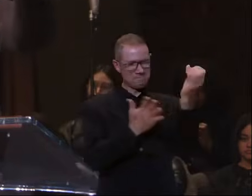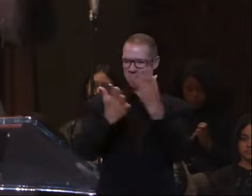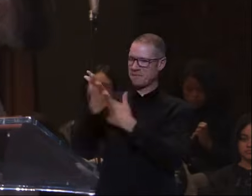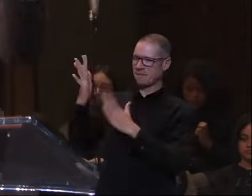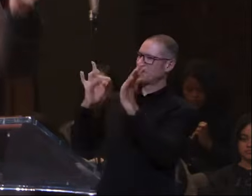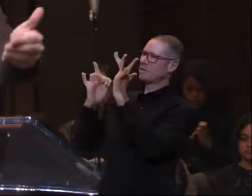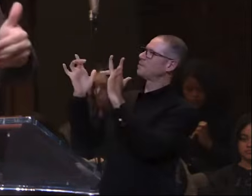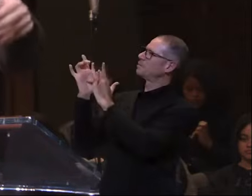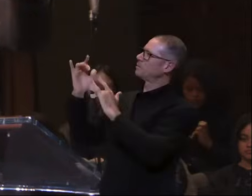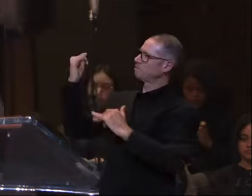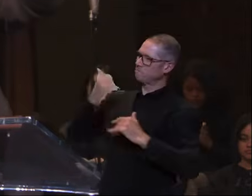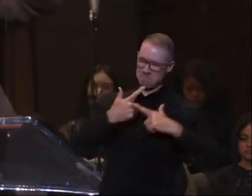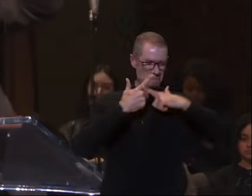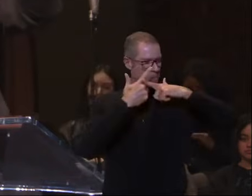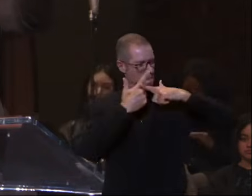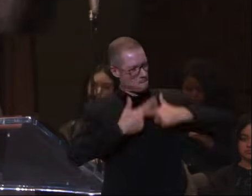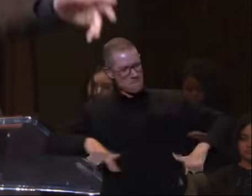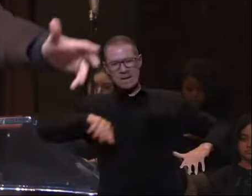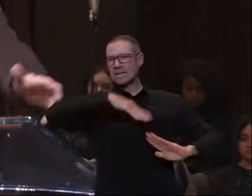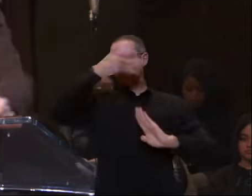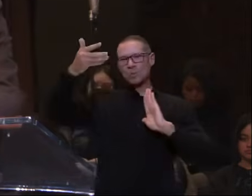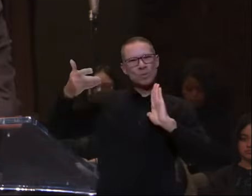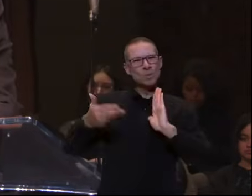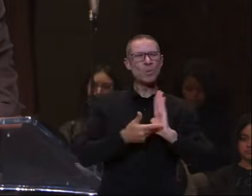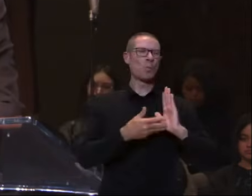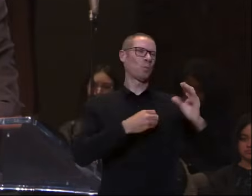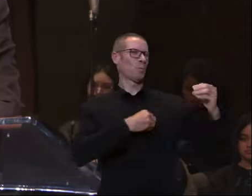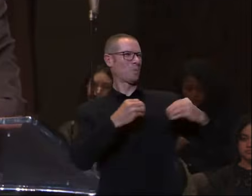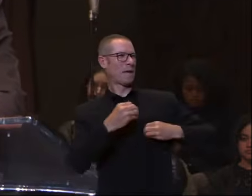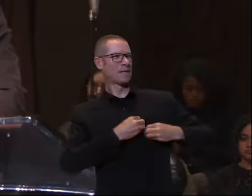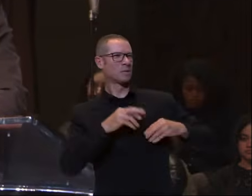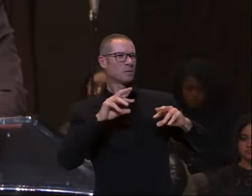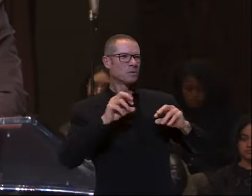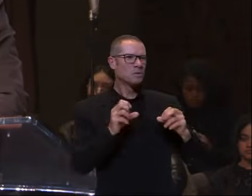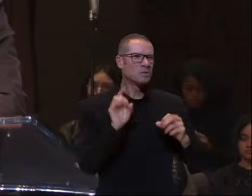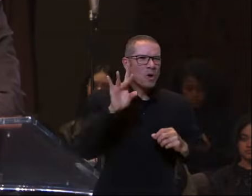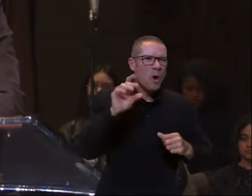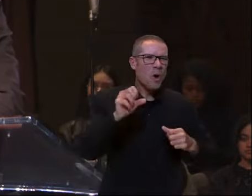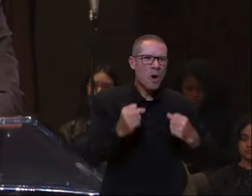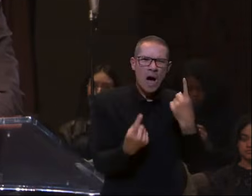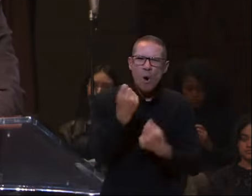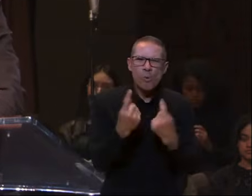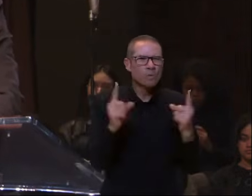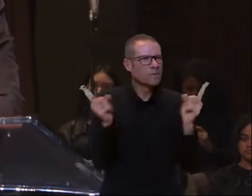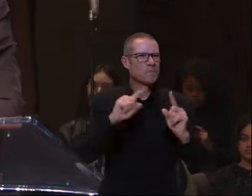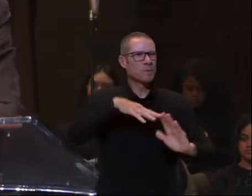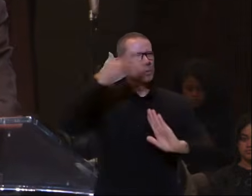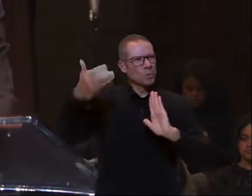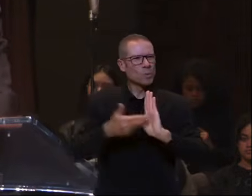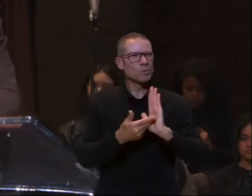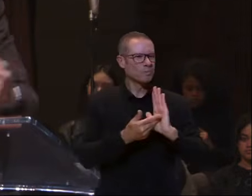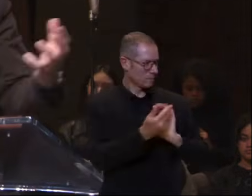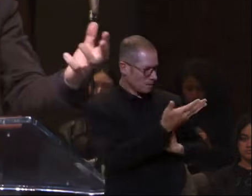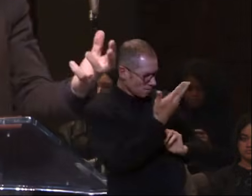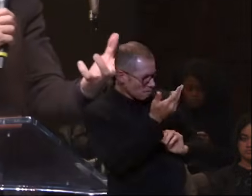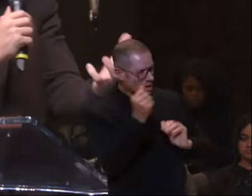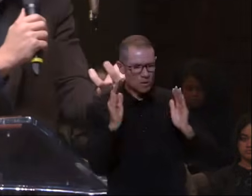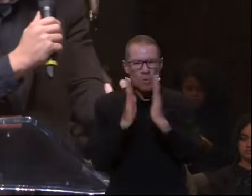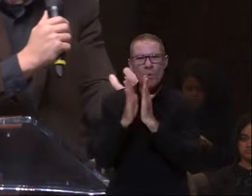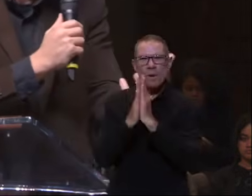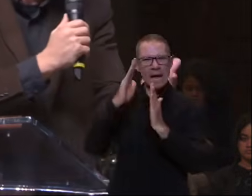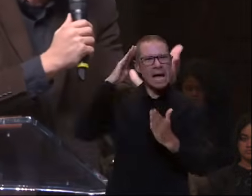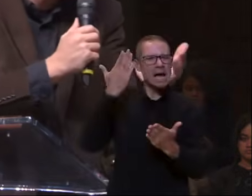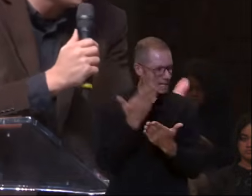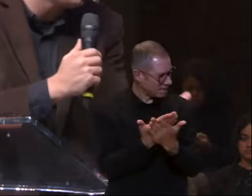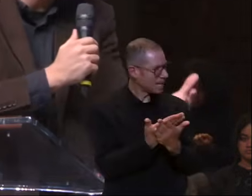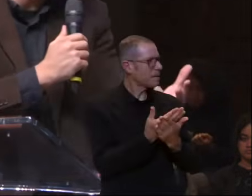Jesus nos purifica de todo o pecado, não é só de alguns. Vamos orar aqui. Creia, essa